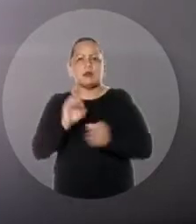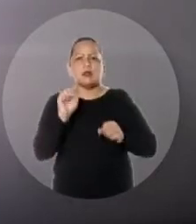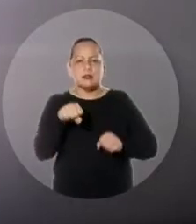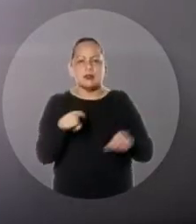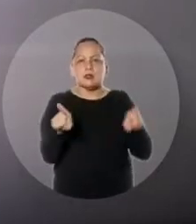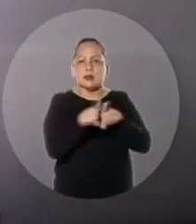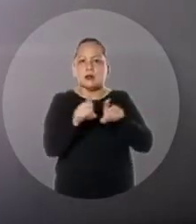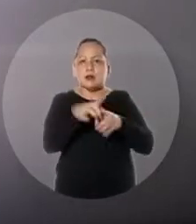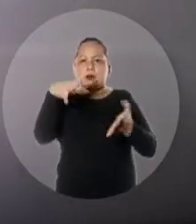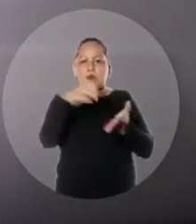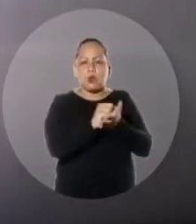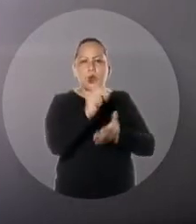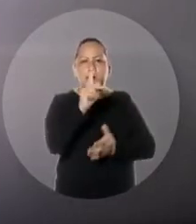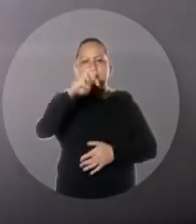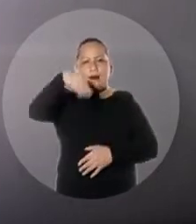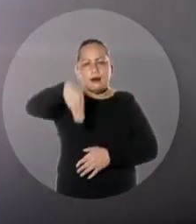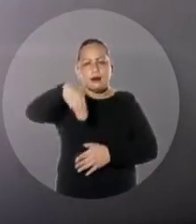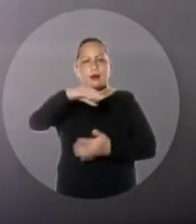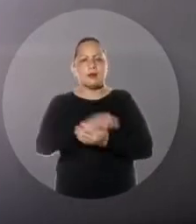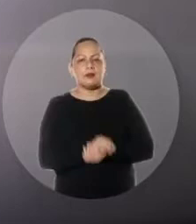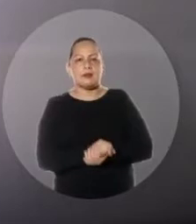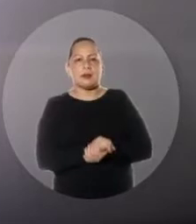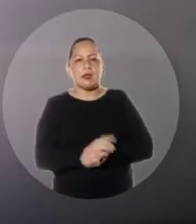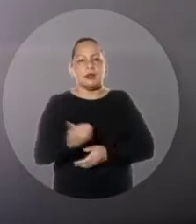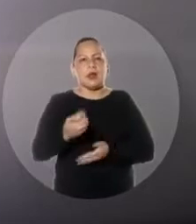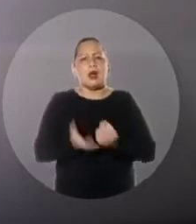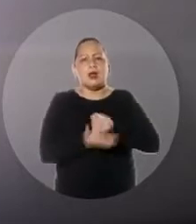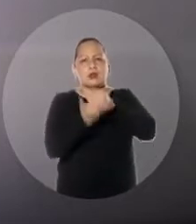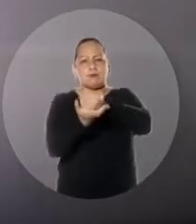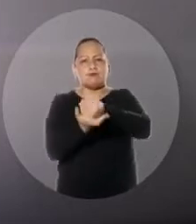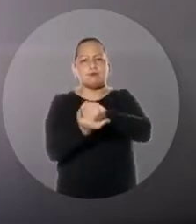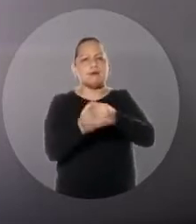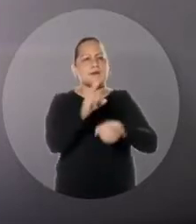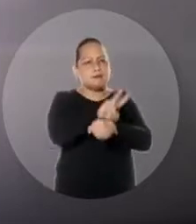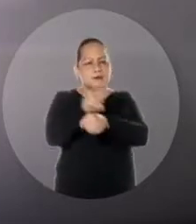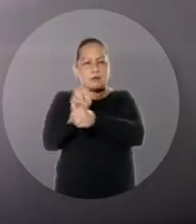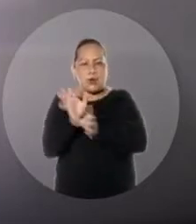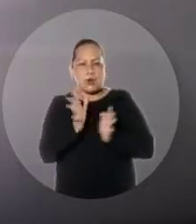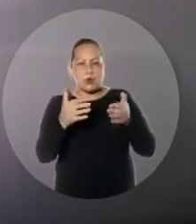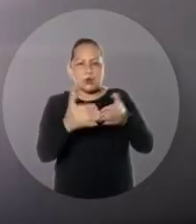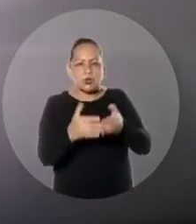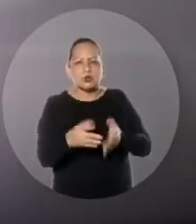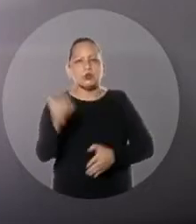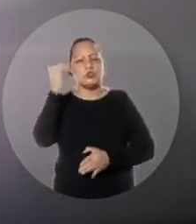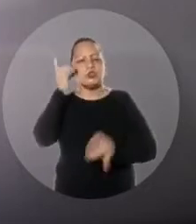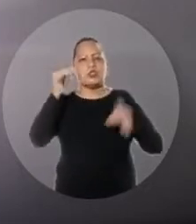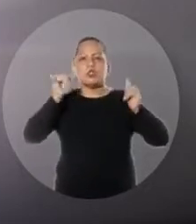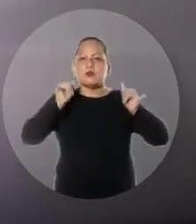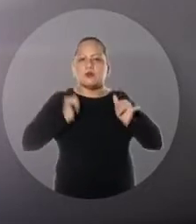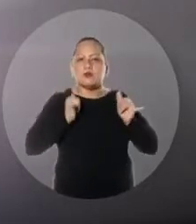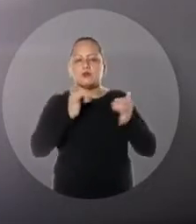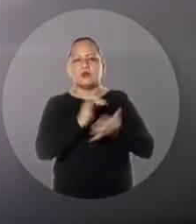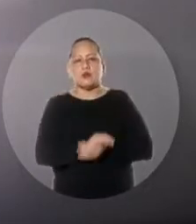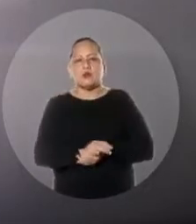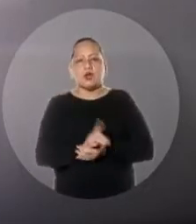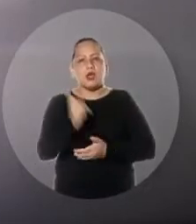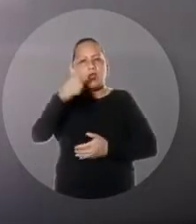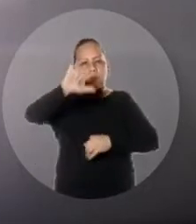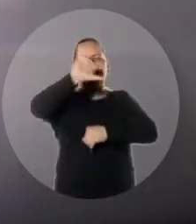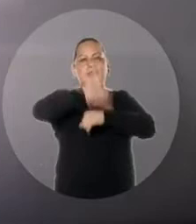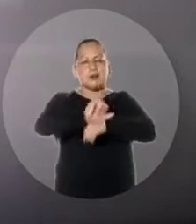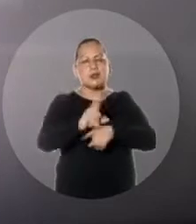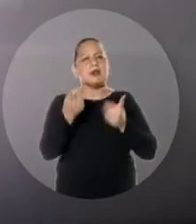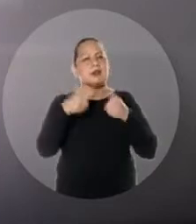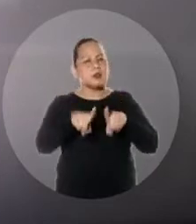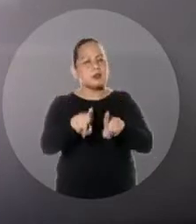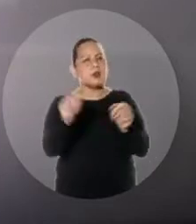armada. Também vamos contratar policiais militares para ajudar nas patrulhas comunitárias nos seus dias de folga. Isso